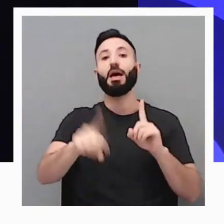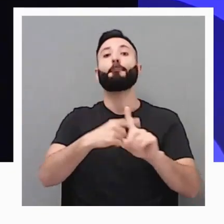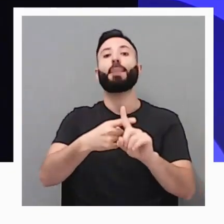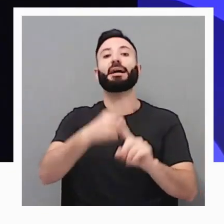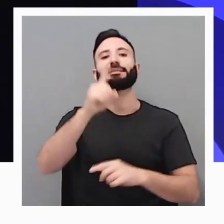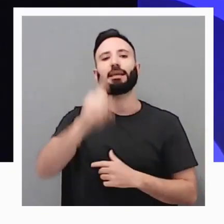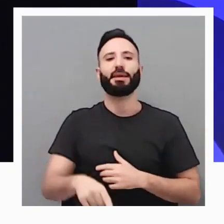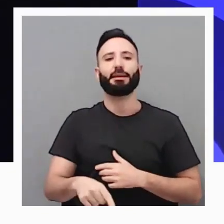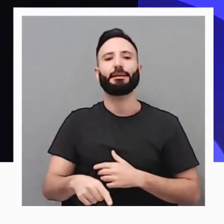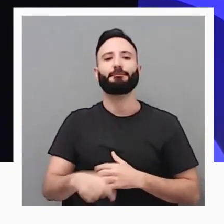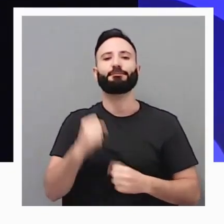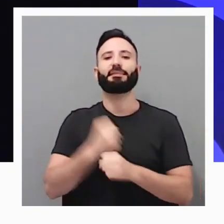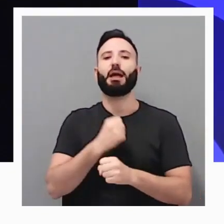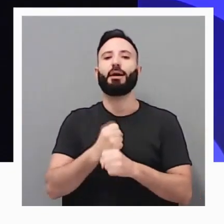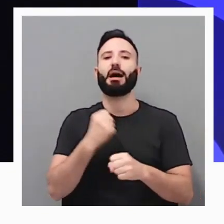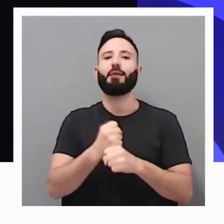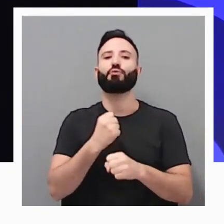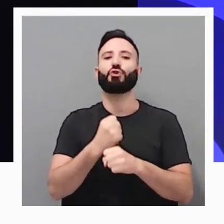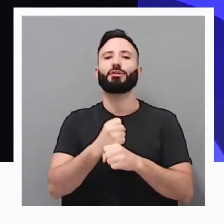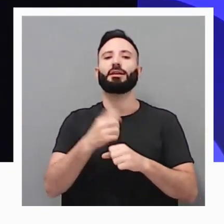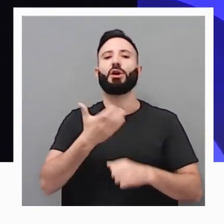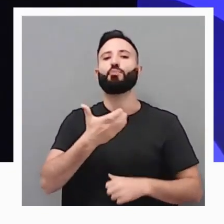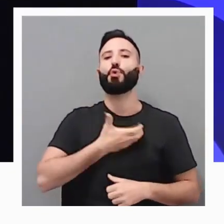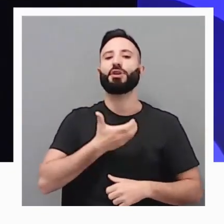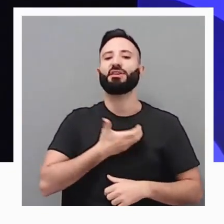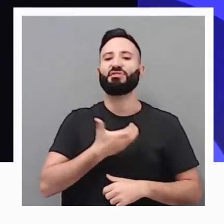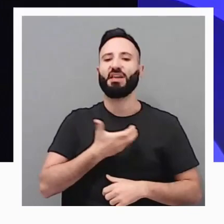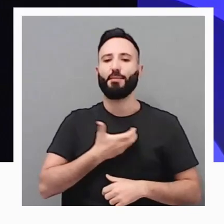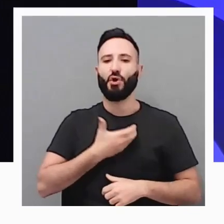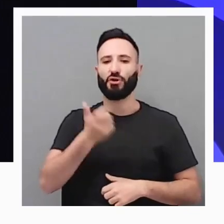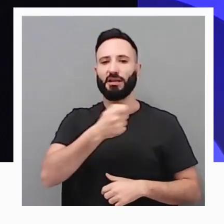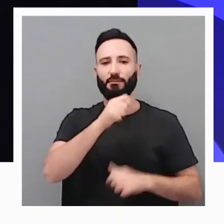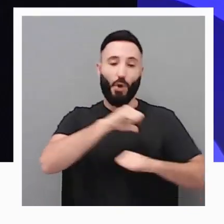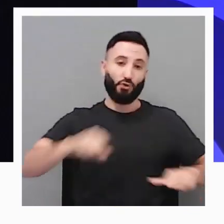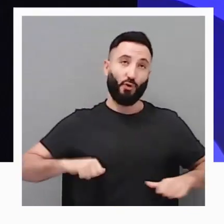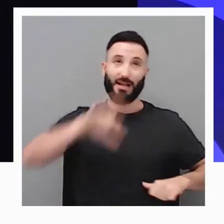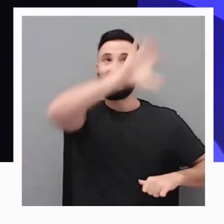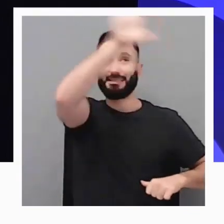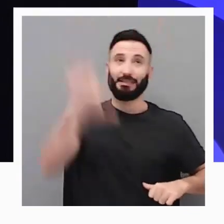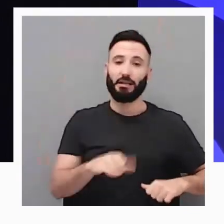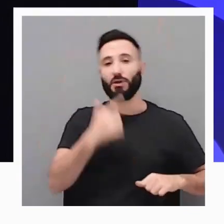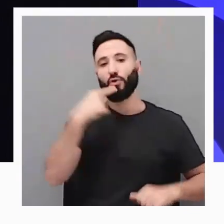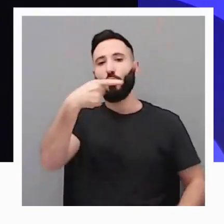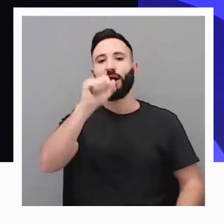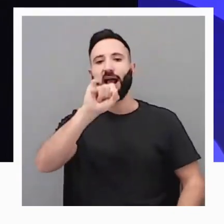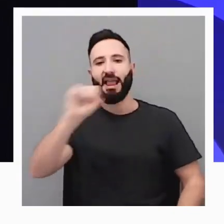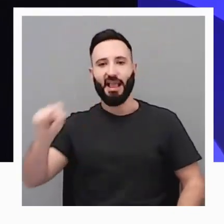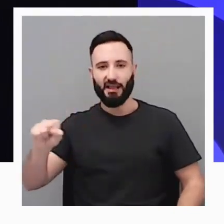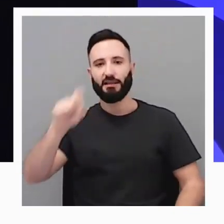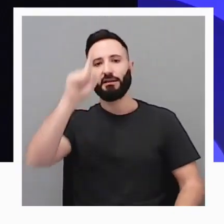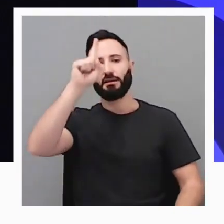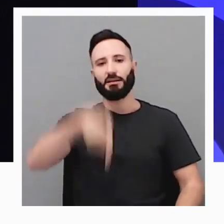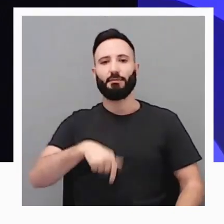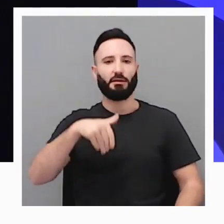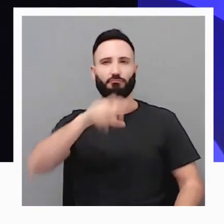estamos trabajando con muchas municipalidades en todo el país para hacerlo, como es Gaia y como tenemos